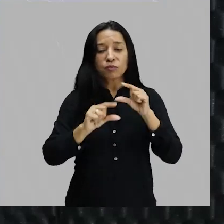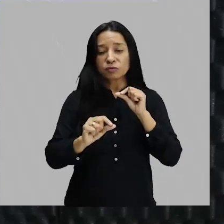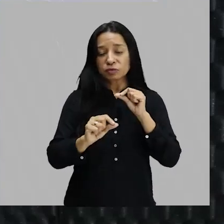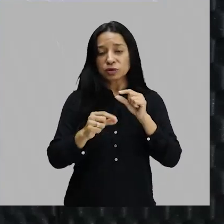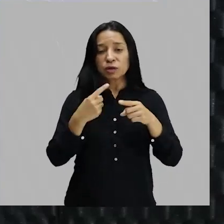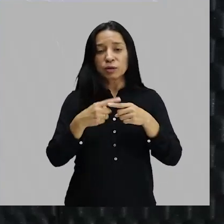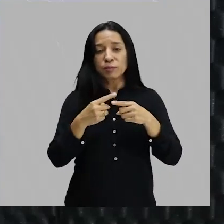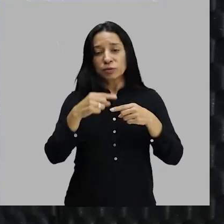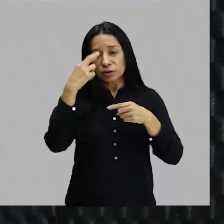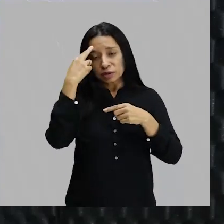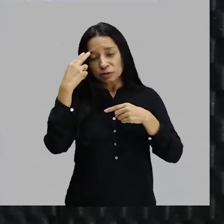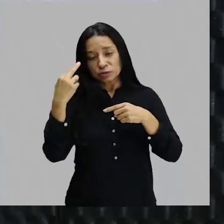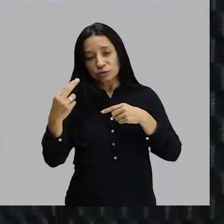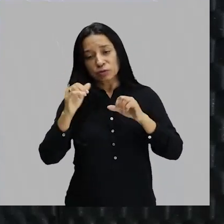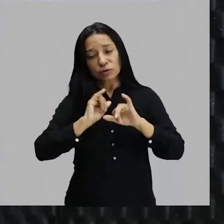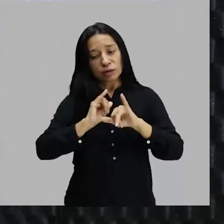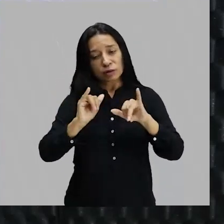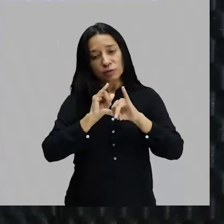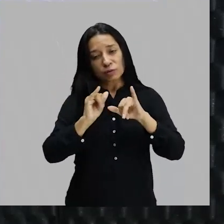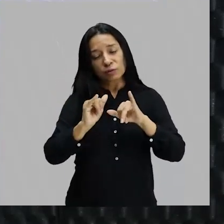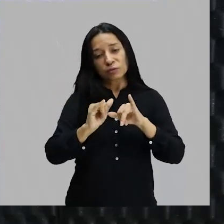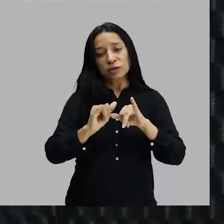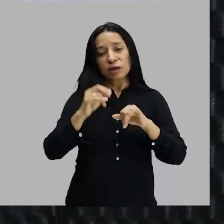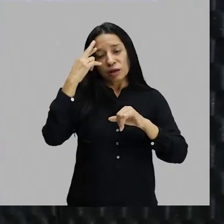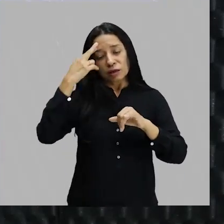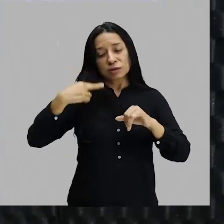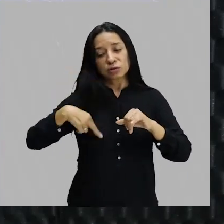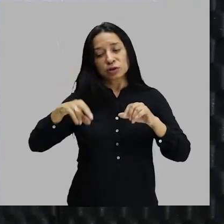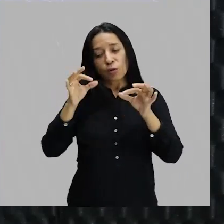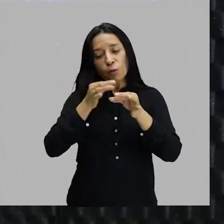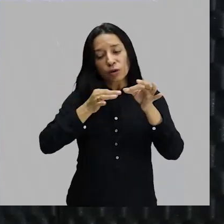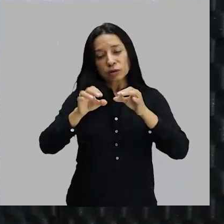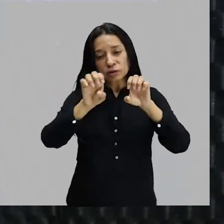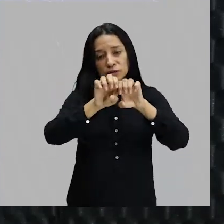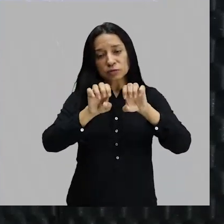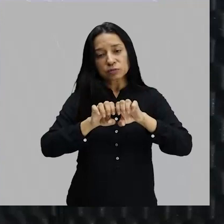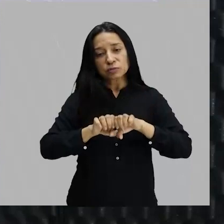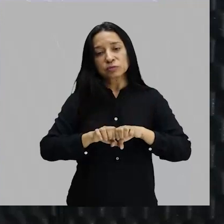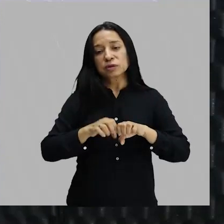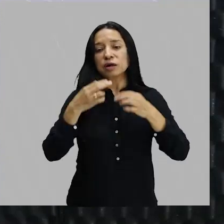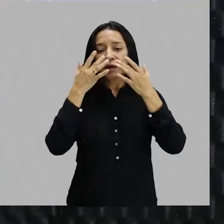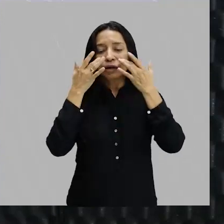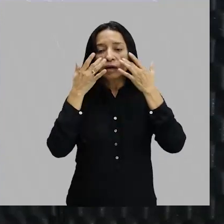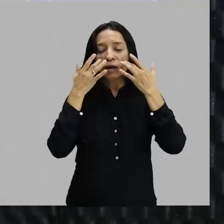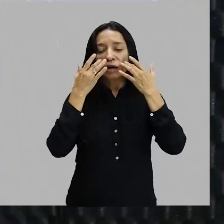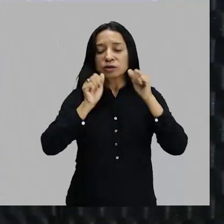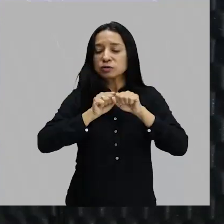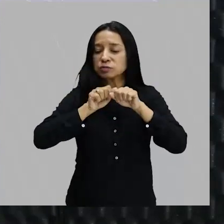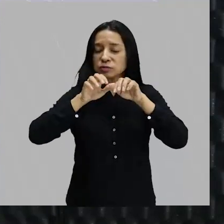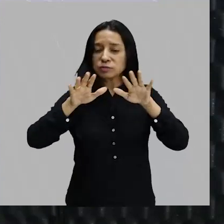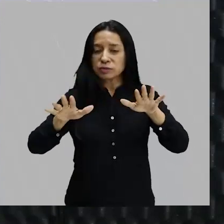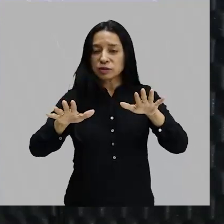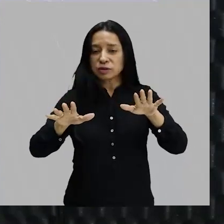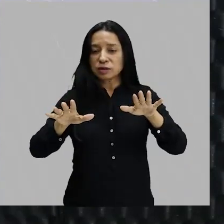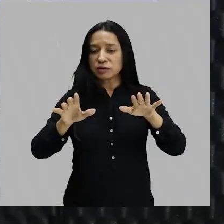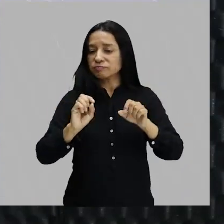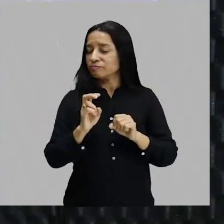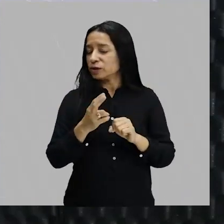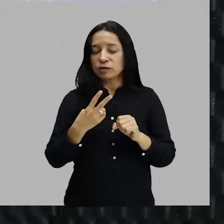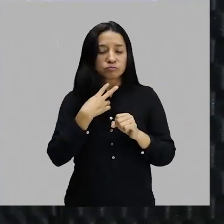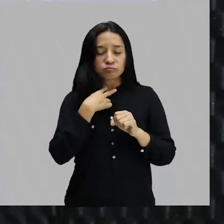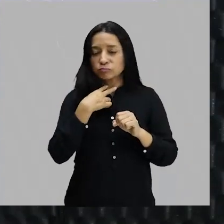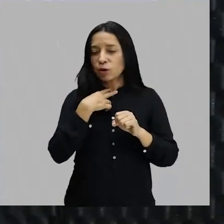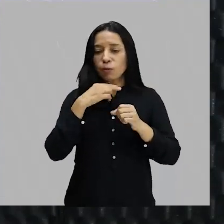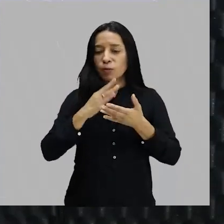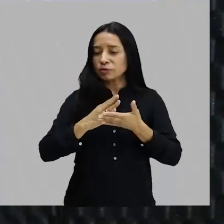religião monta a estrutura e a arte serve para promover. Então, não dá para você dissociar essa informação, porque